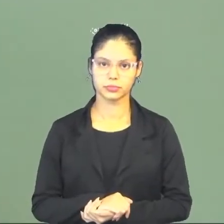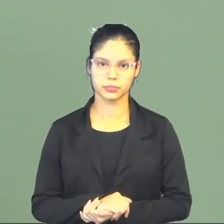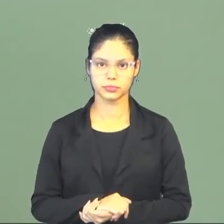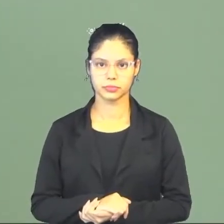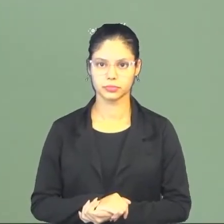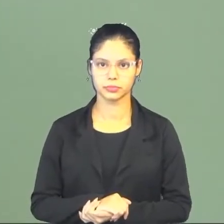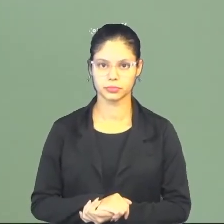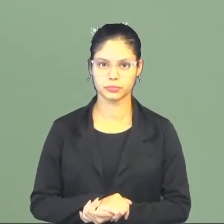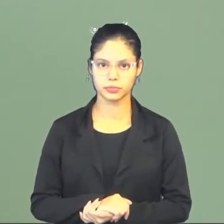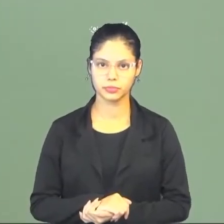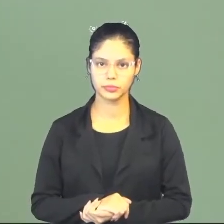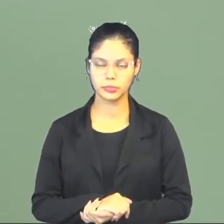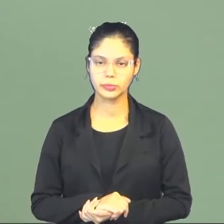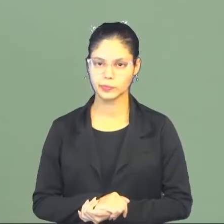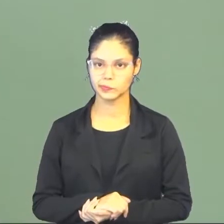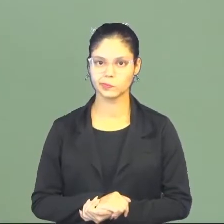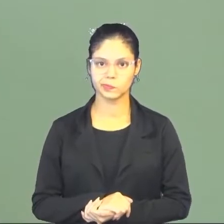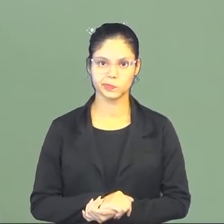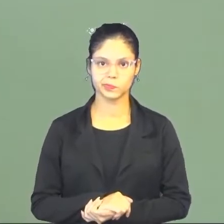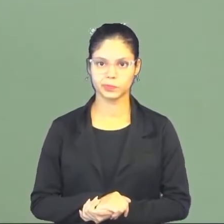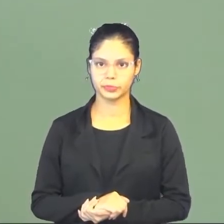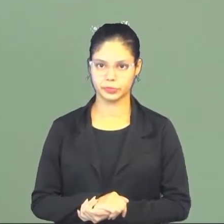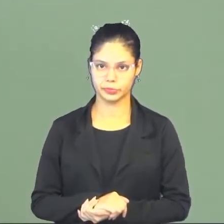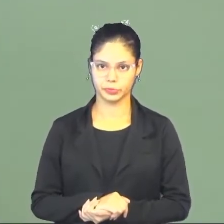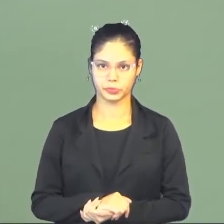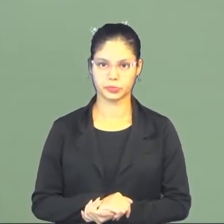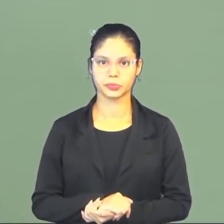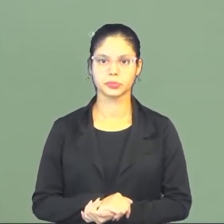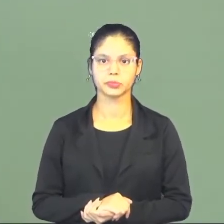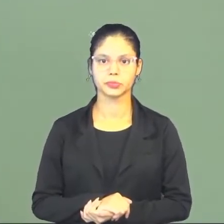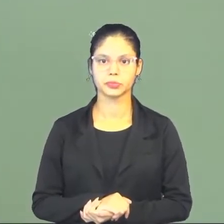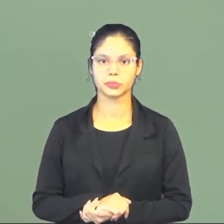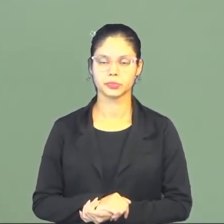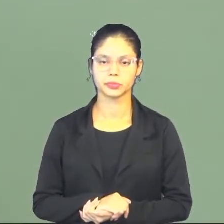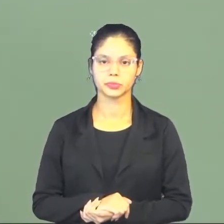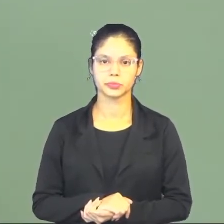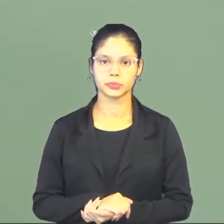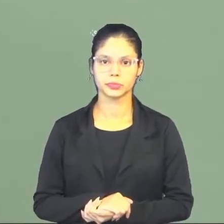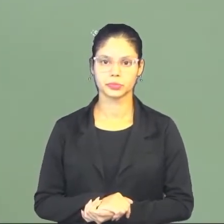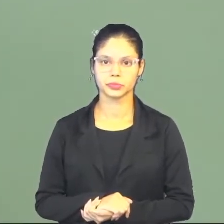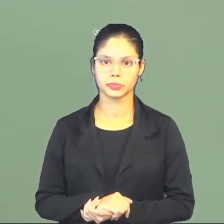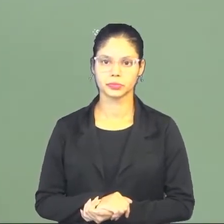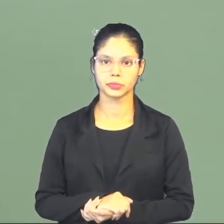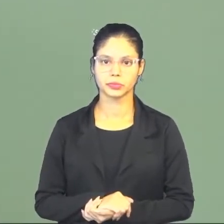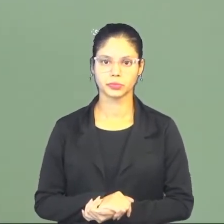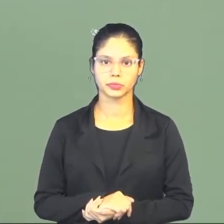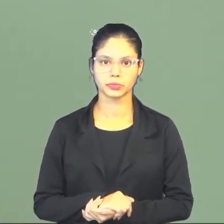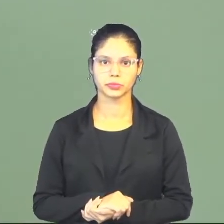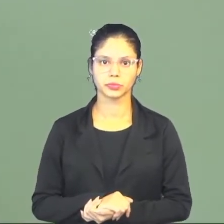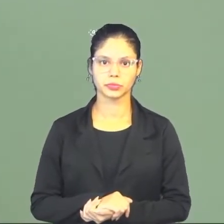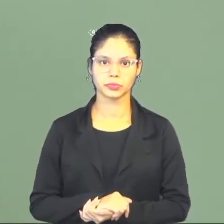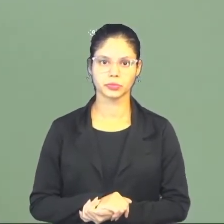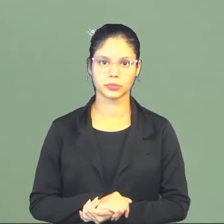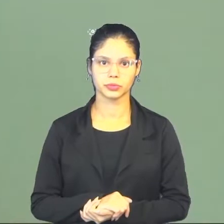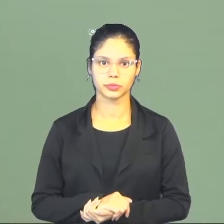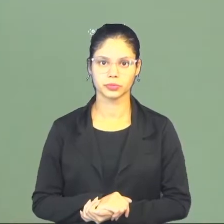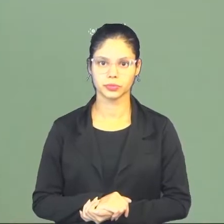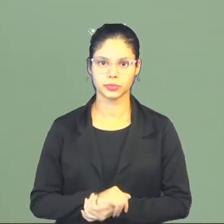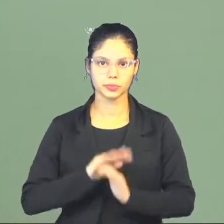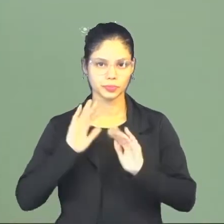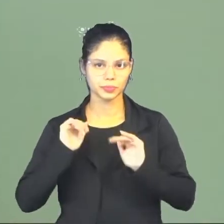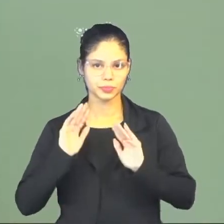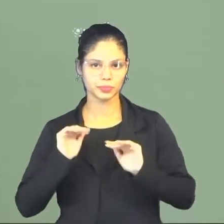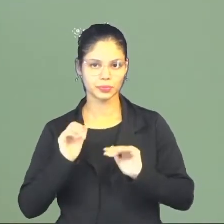Hola chicos y chicas, ¿qué tal? ¿Todo bien? Sean bienvenidos a mais uma classe de espanhol. Eu sou o maestro Daniel. Vamos estudar.